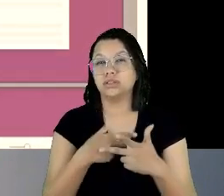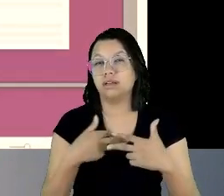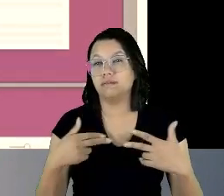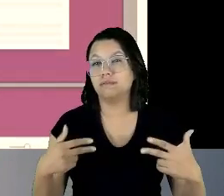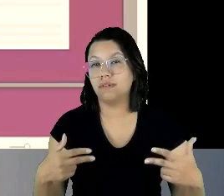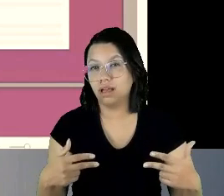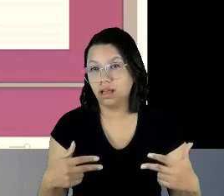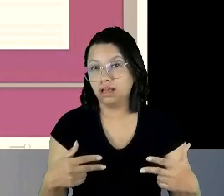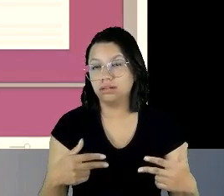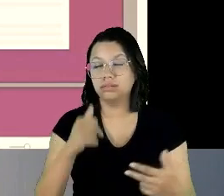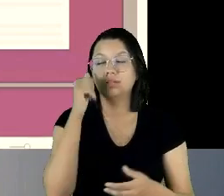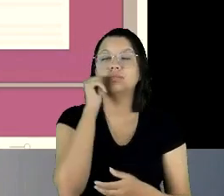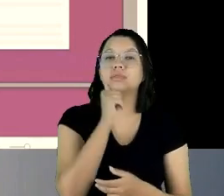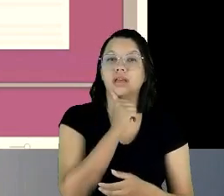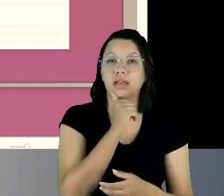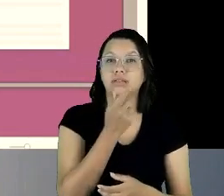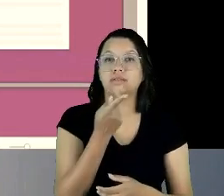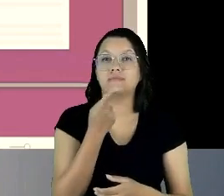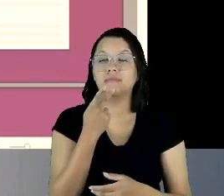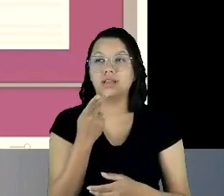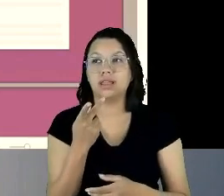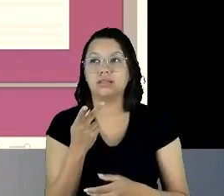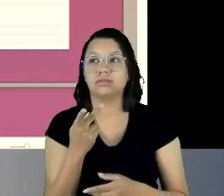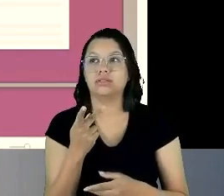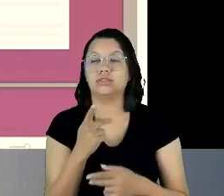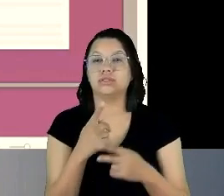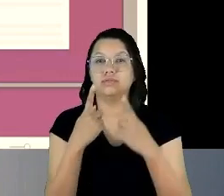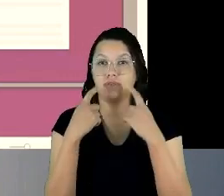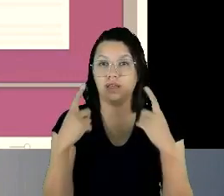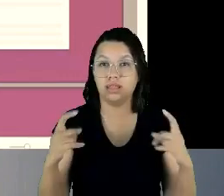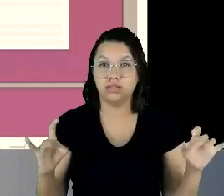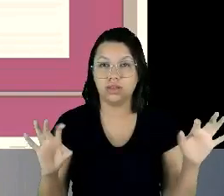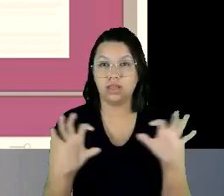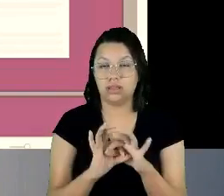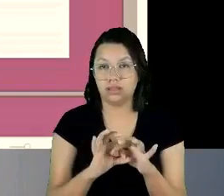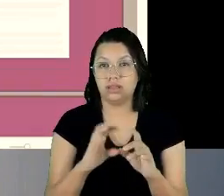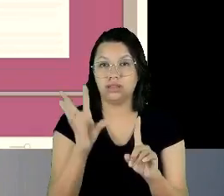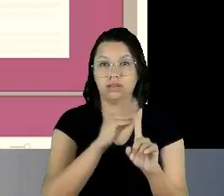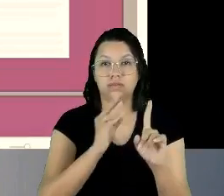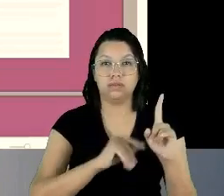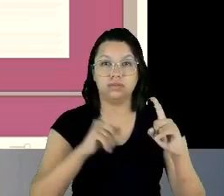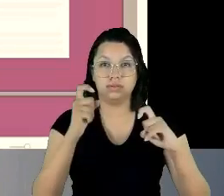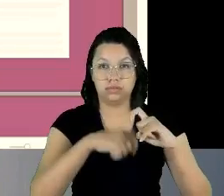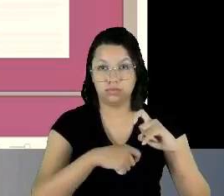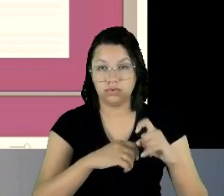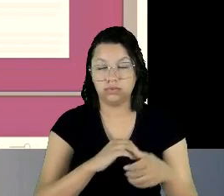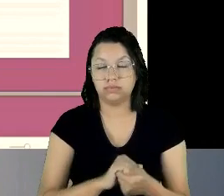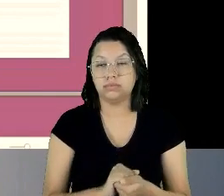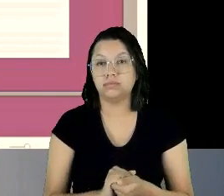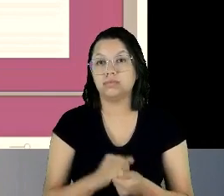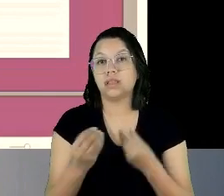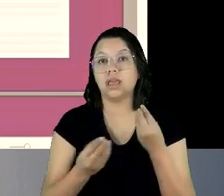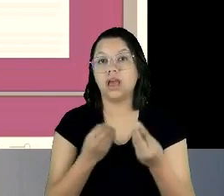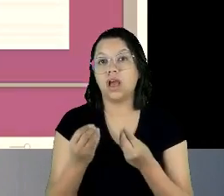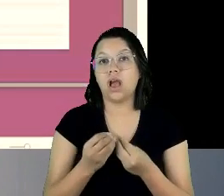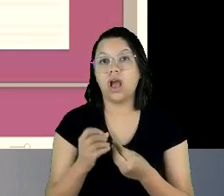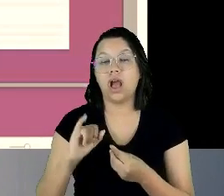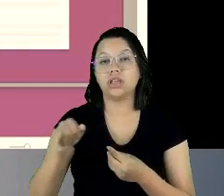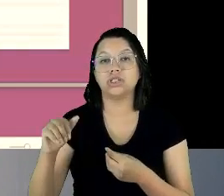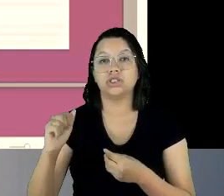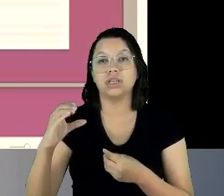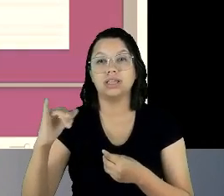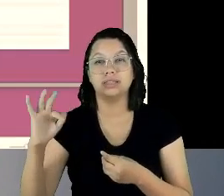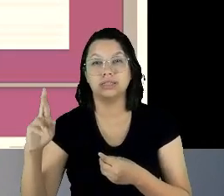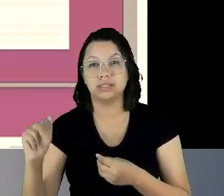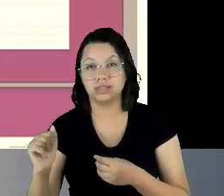de violências que estão conectadas, que são diretamente importunação sexual, né? E como a Jacira Mello,